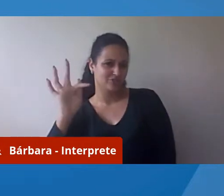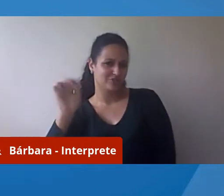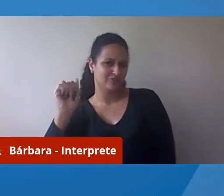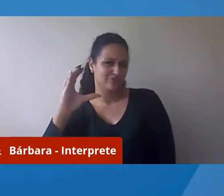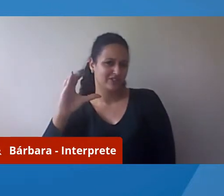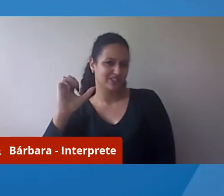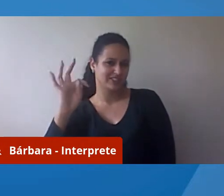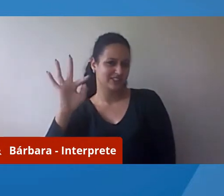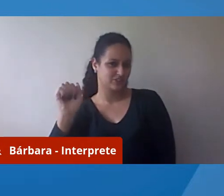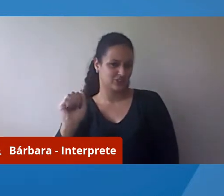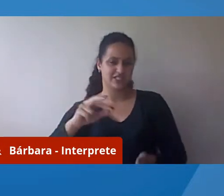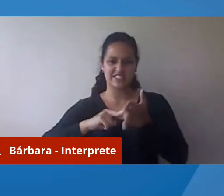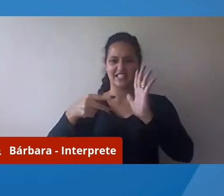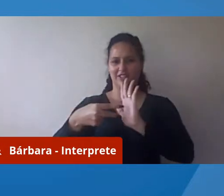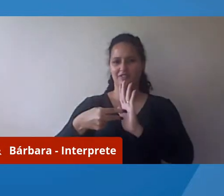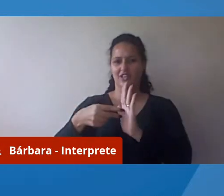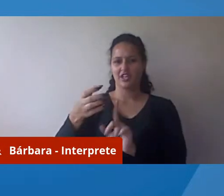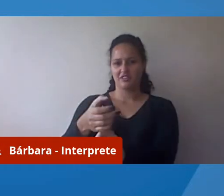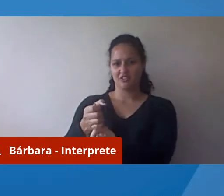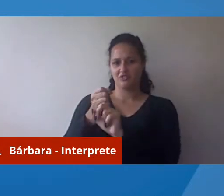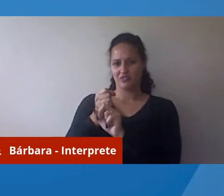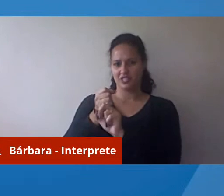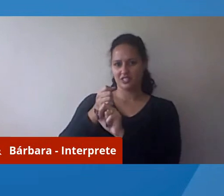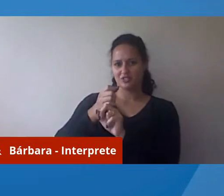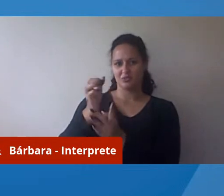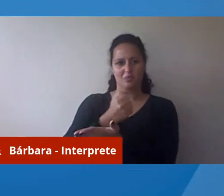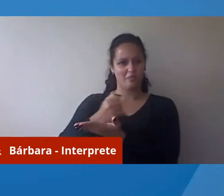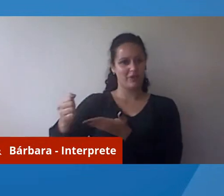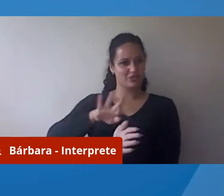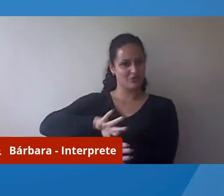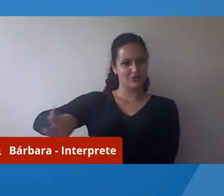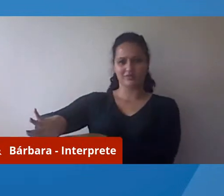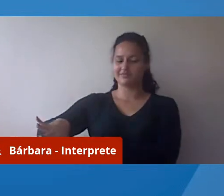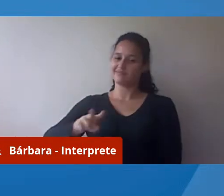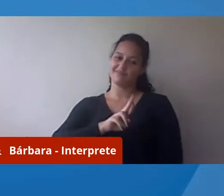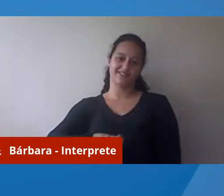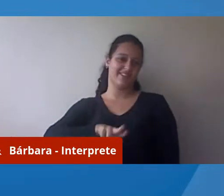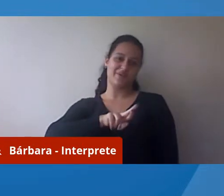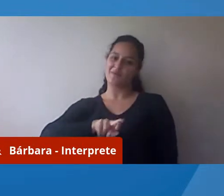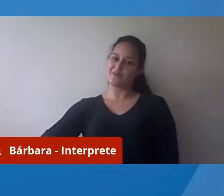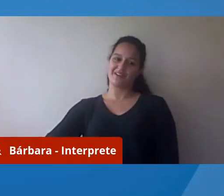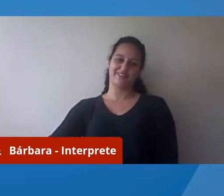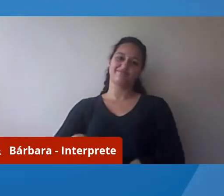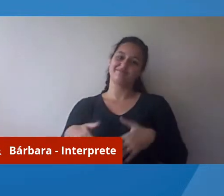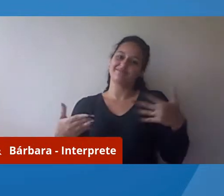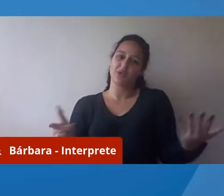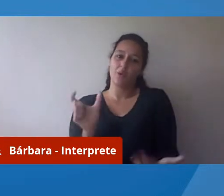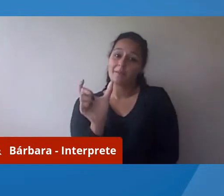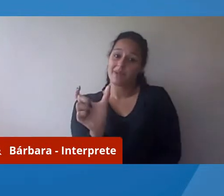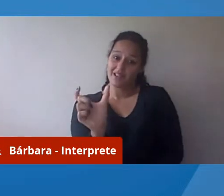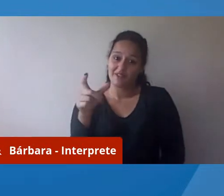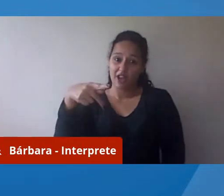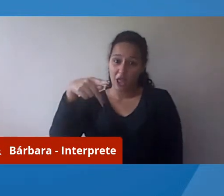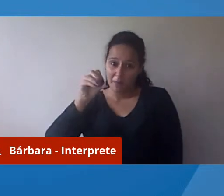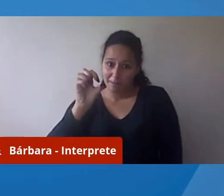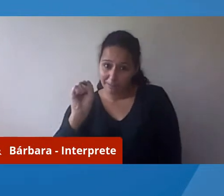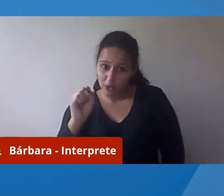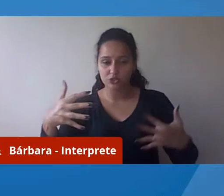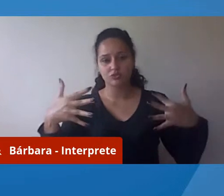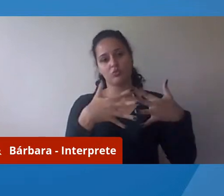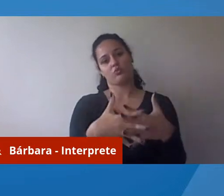coisa totalmente distinta. Né? Então, eu acho que o termo pós-fascismo, ele confunde. Né? Ele